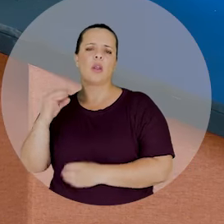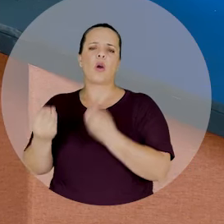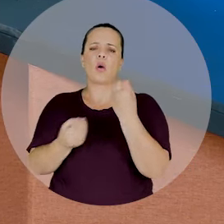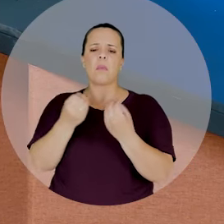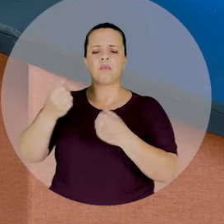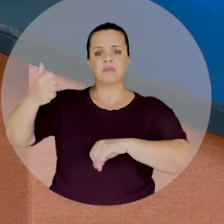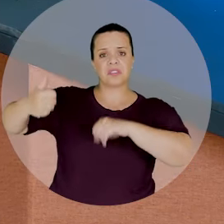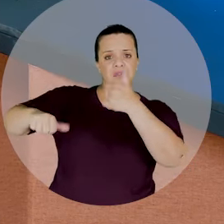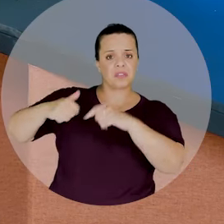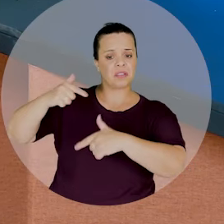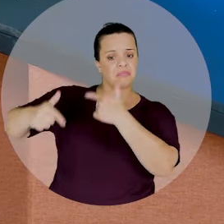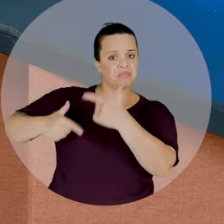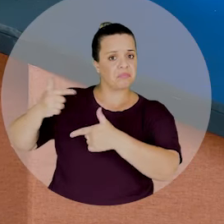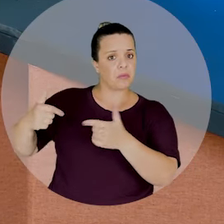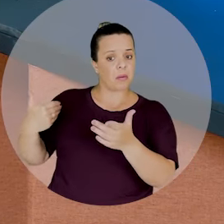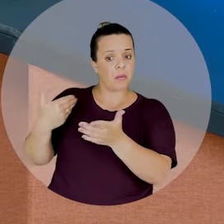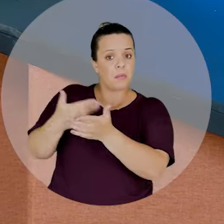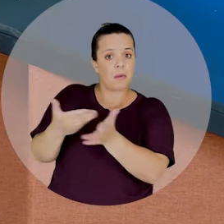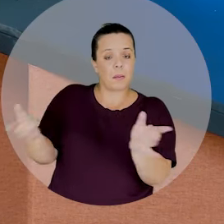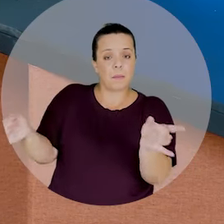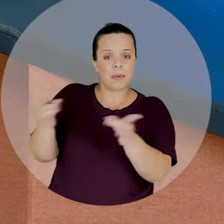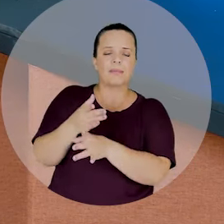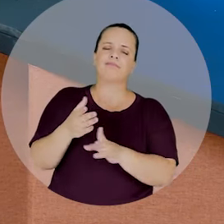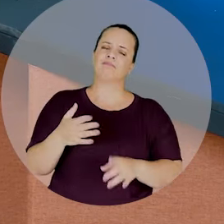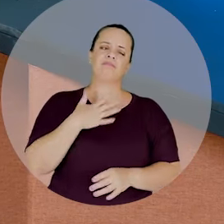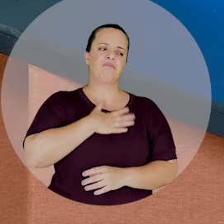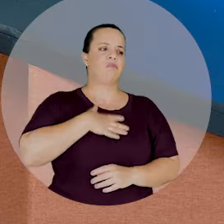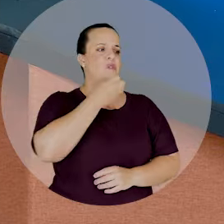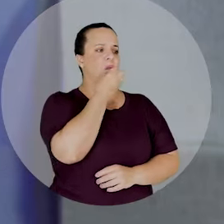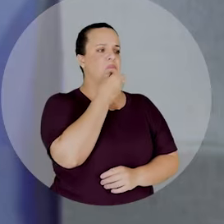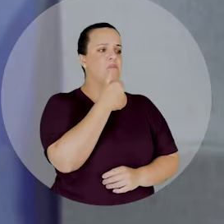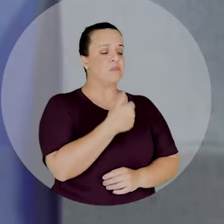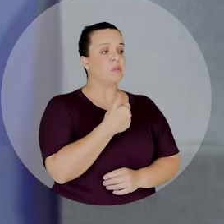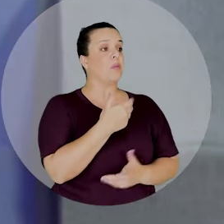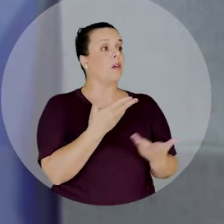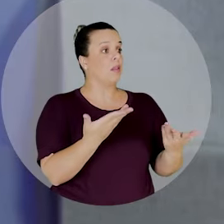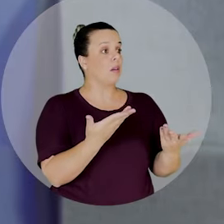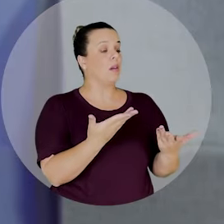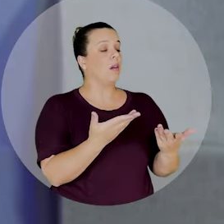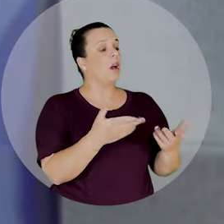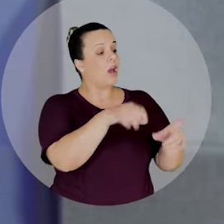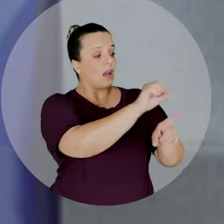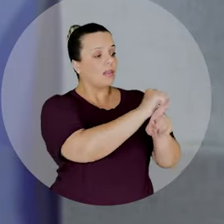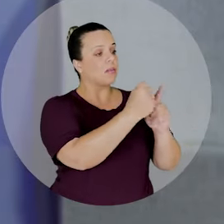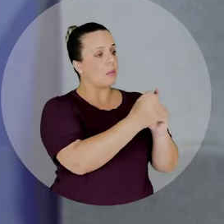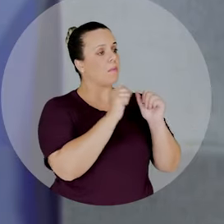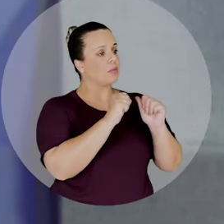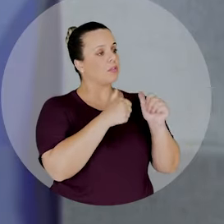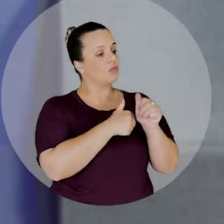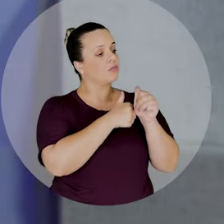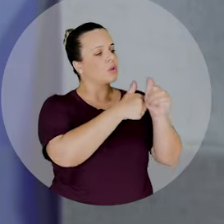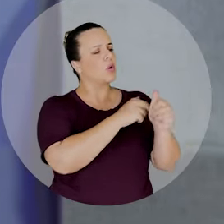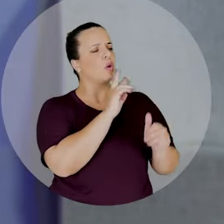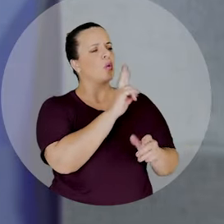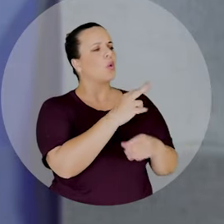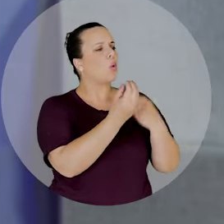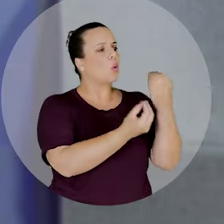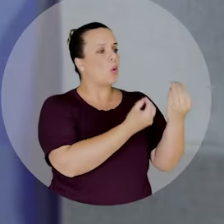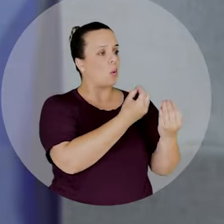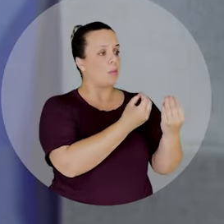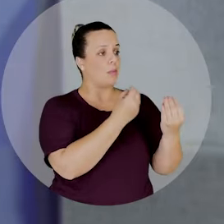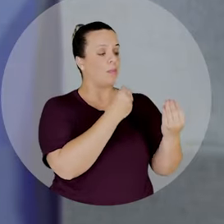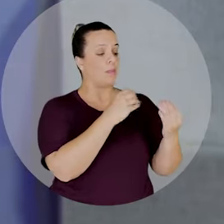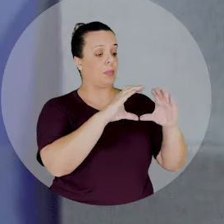o resultado desse trabalho? Ah, é muito primoroso, bem positivo mesmo, né? Inclusive, a própria sociedade pode acompanhar esse